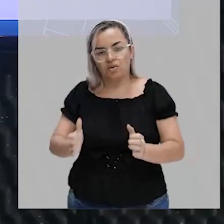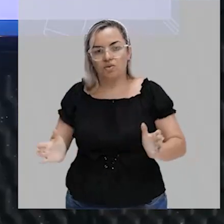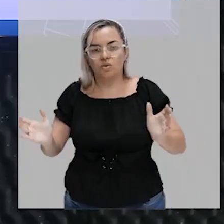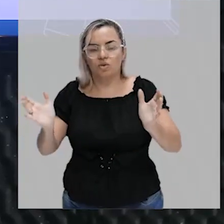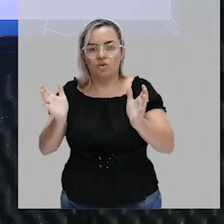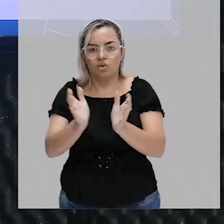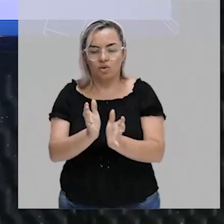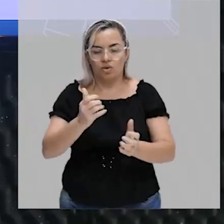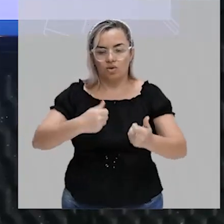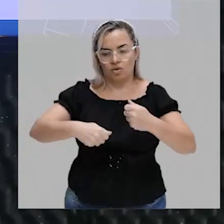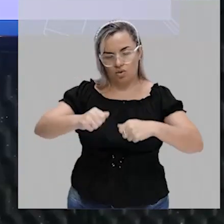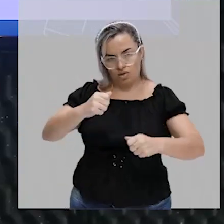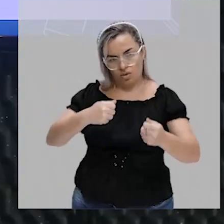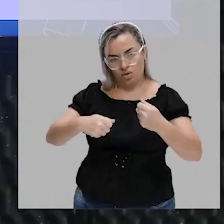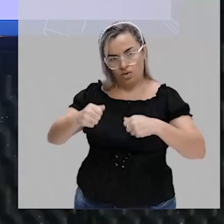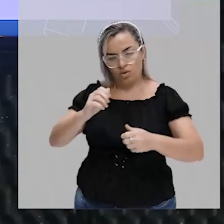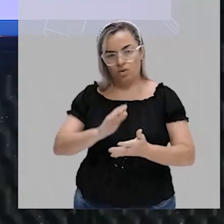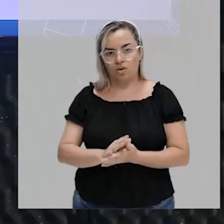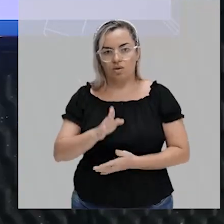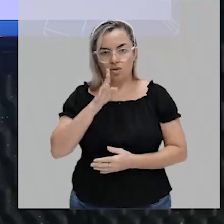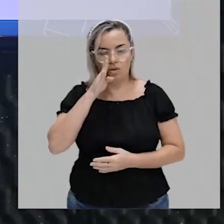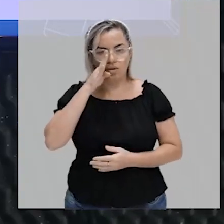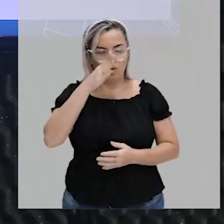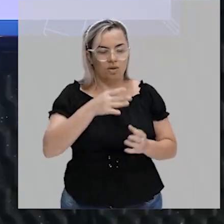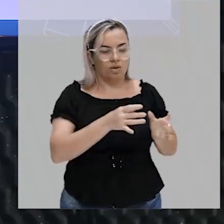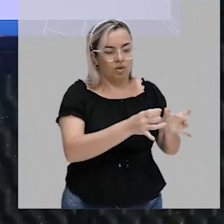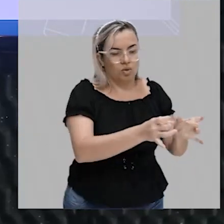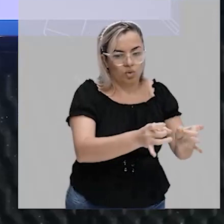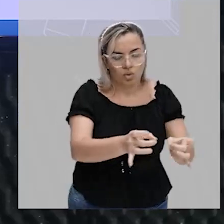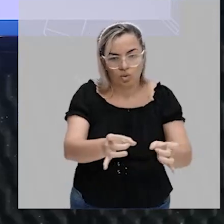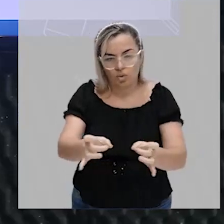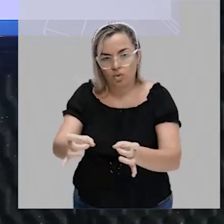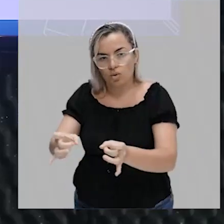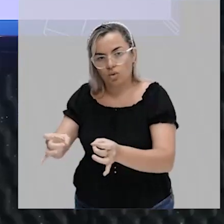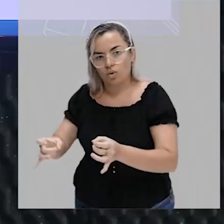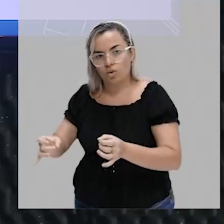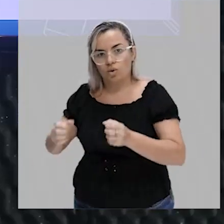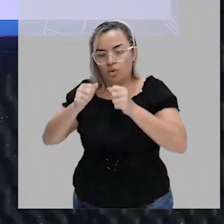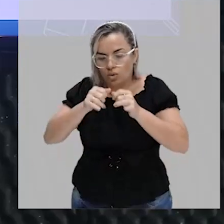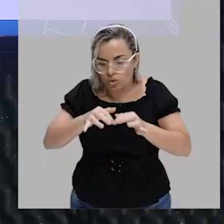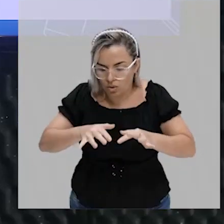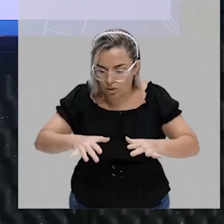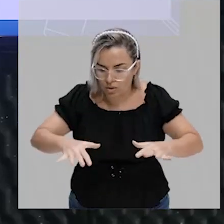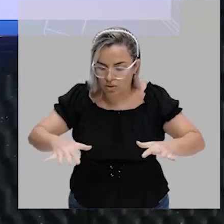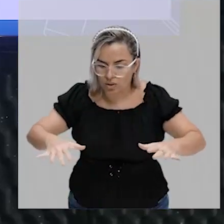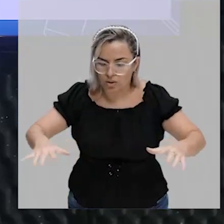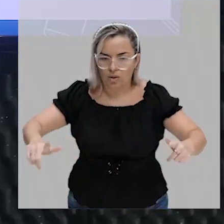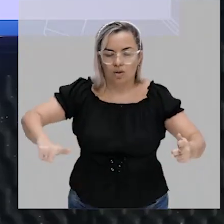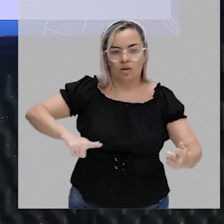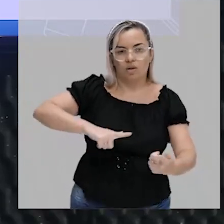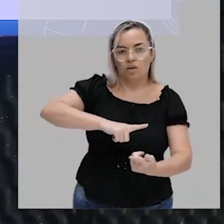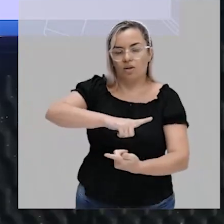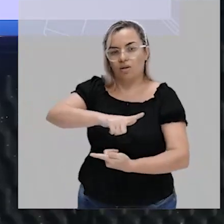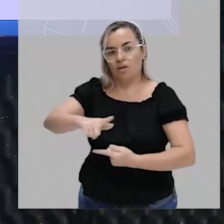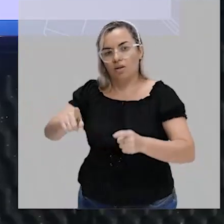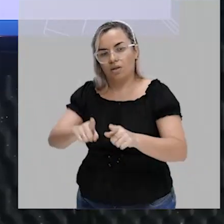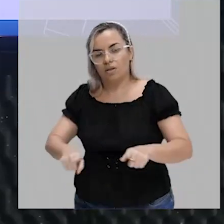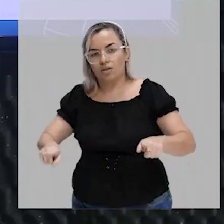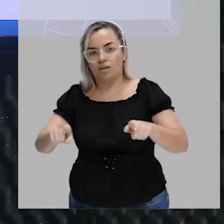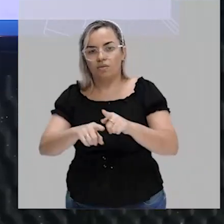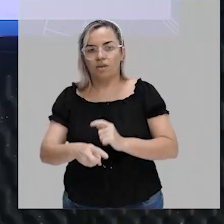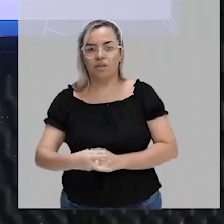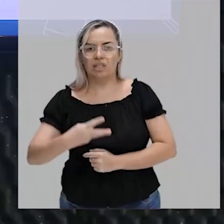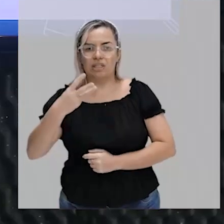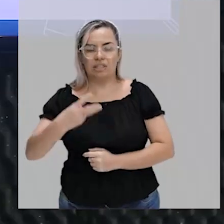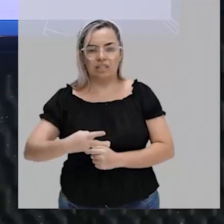principalmente como uma forma de fomentar o comércio, né, a partir aí da expansão da globalização, da terceira revolução industrial, né, os